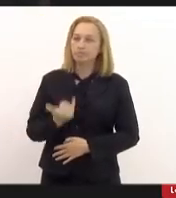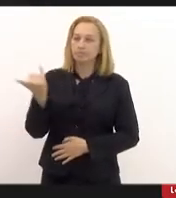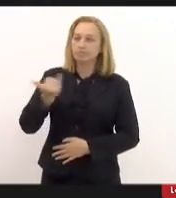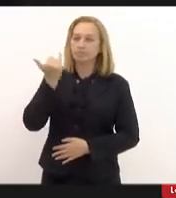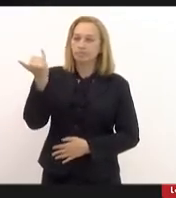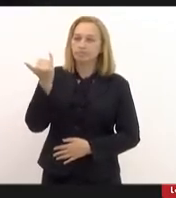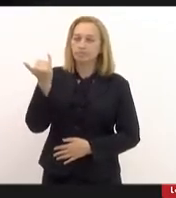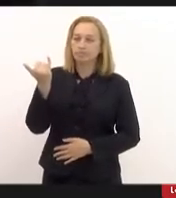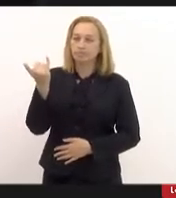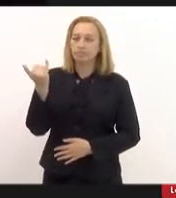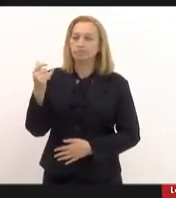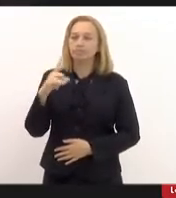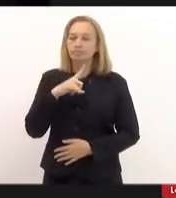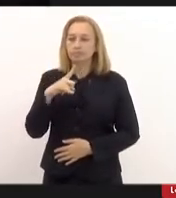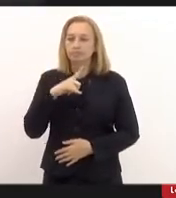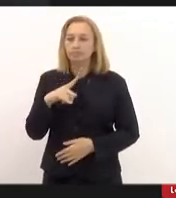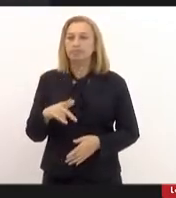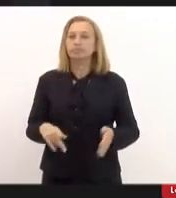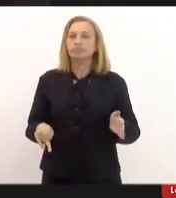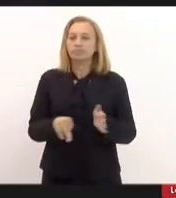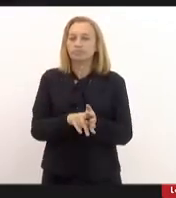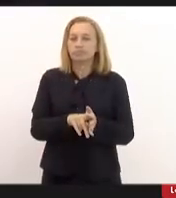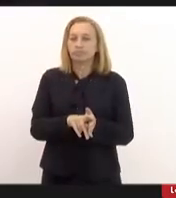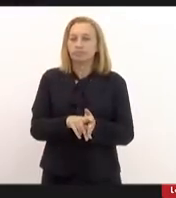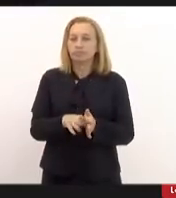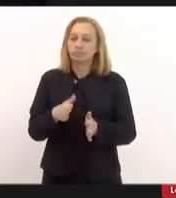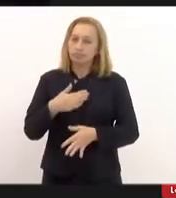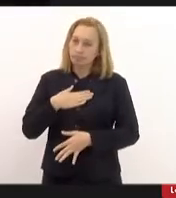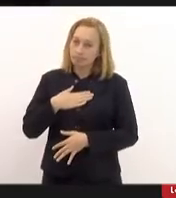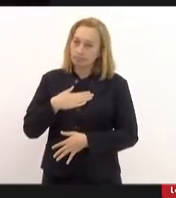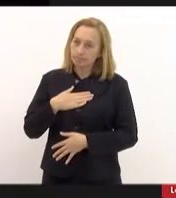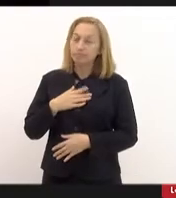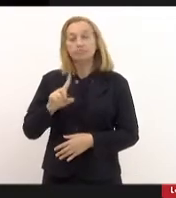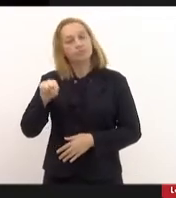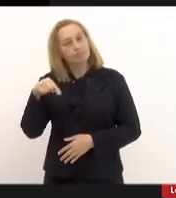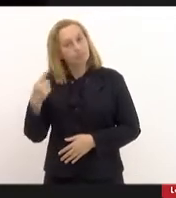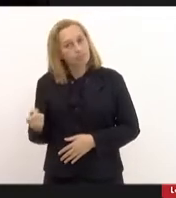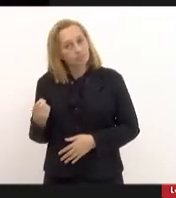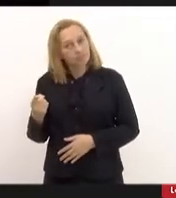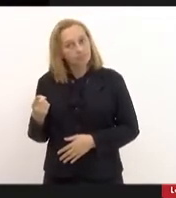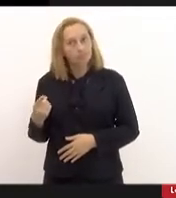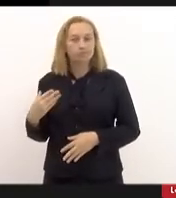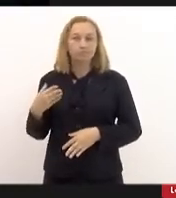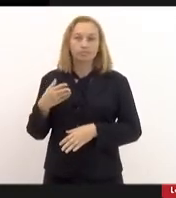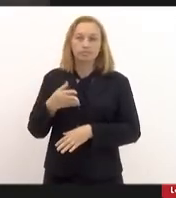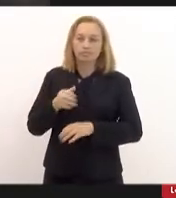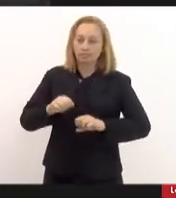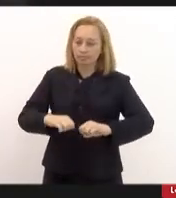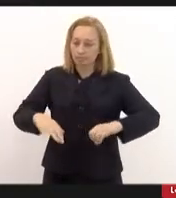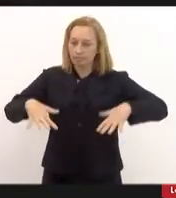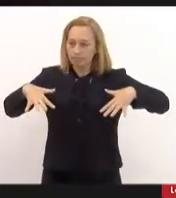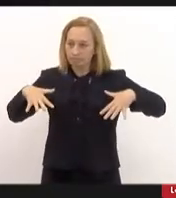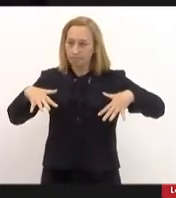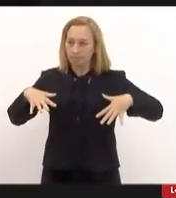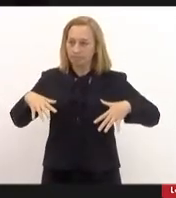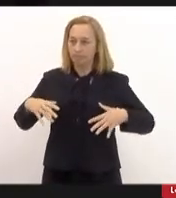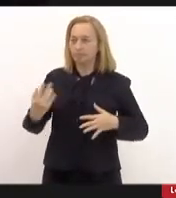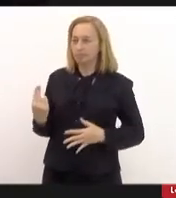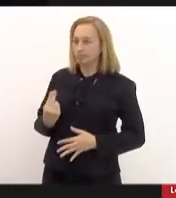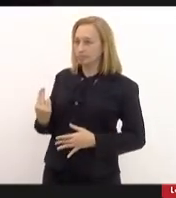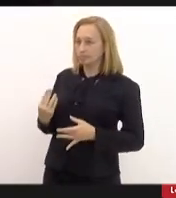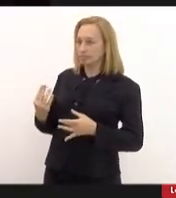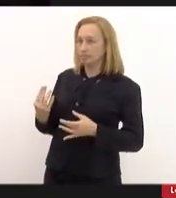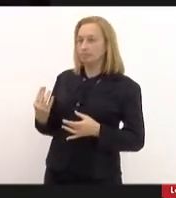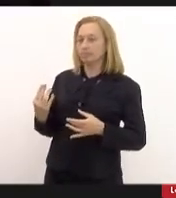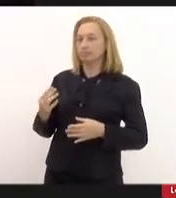tem levado esse projeto, que é um projeto de minha autoria. E depois, quando chegar a plenário, vou abrir a coautoria para